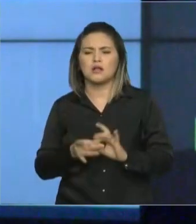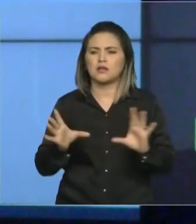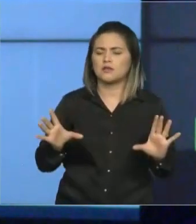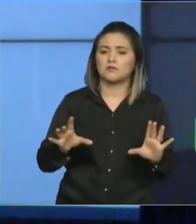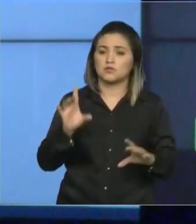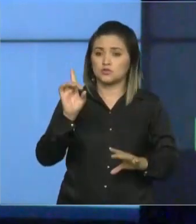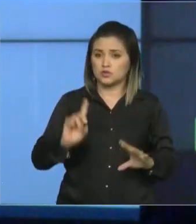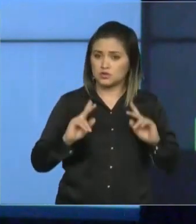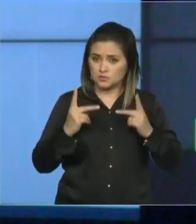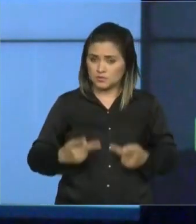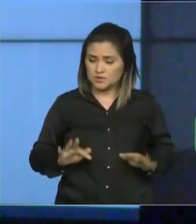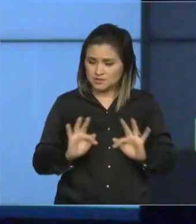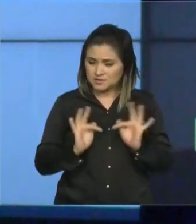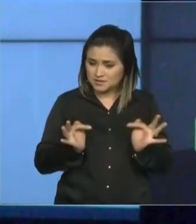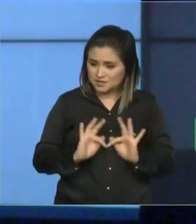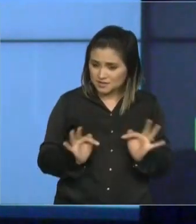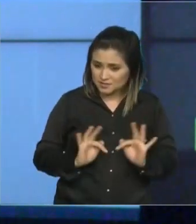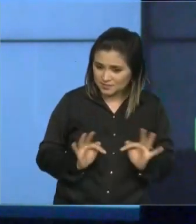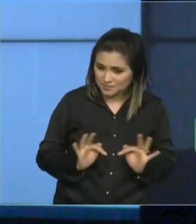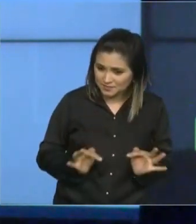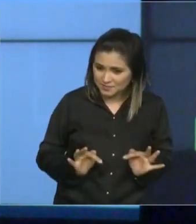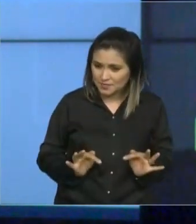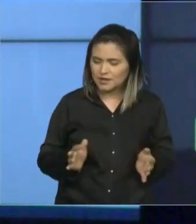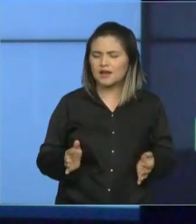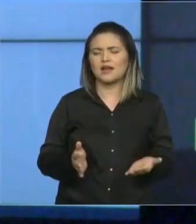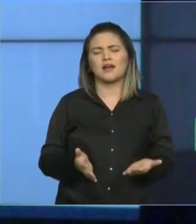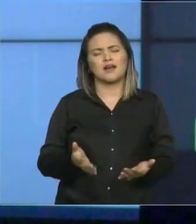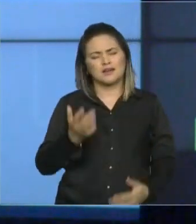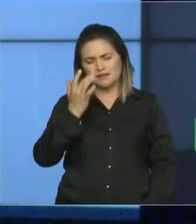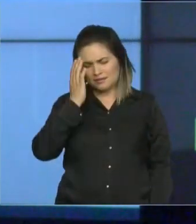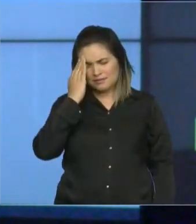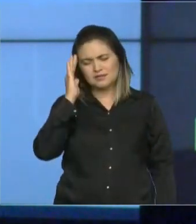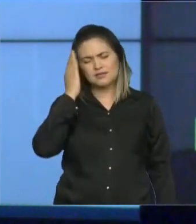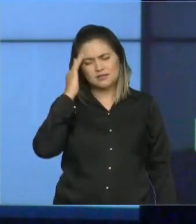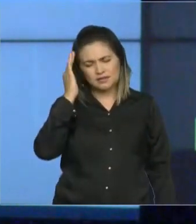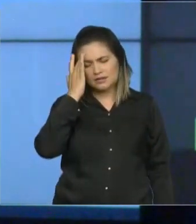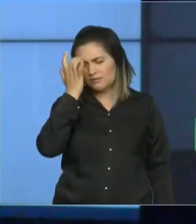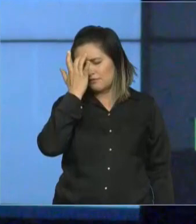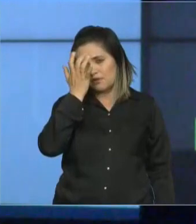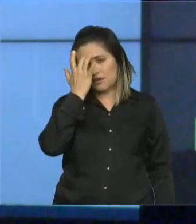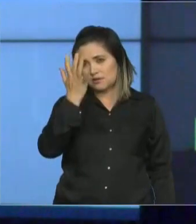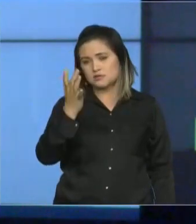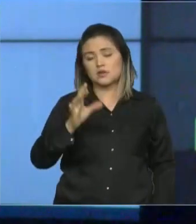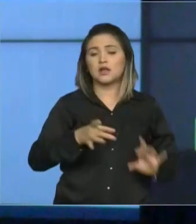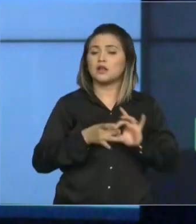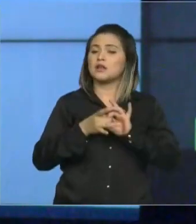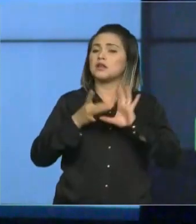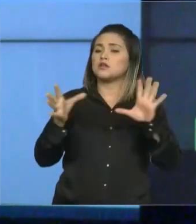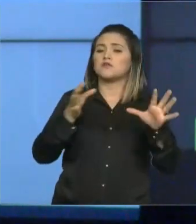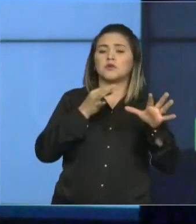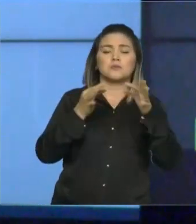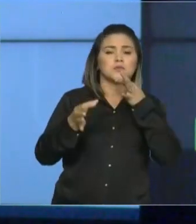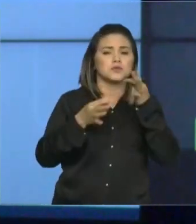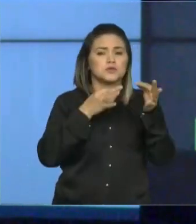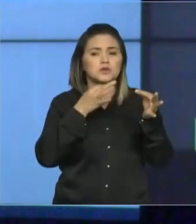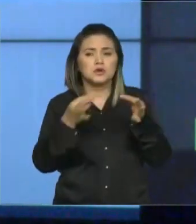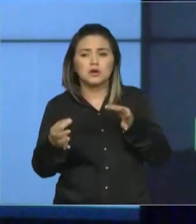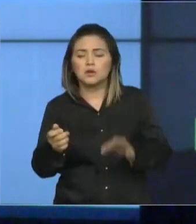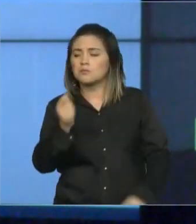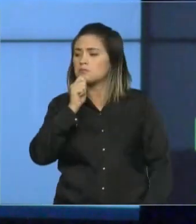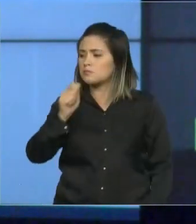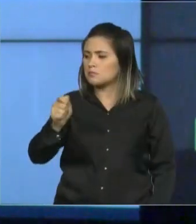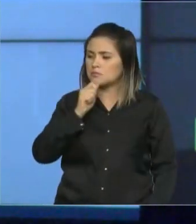mais simples, eles são fáceis de entender. Liberdade de expressão, imprensa